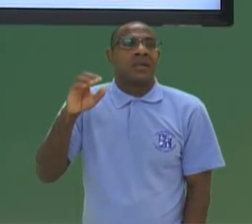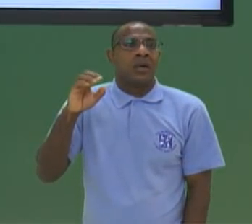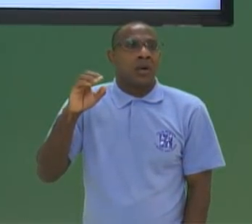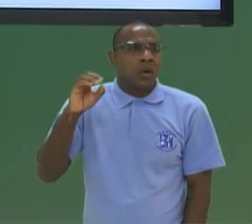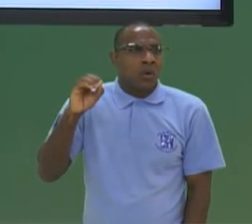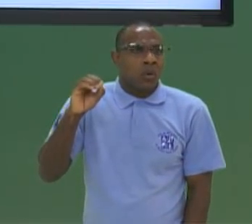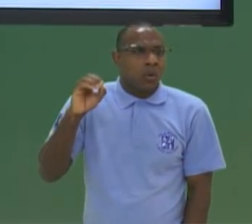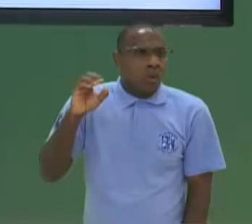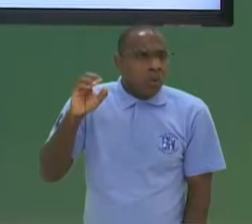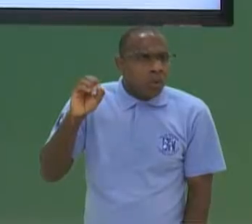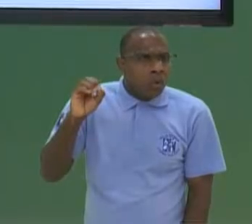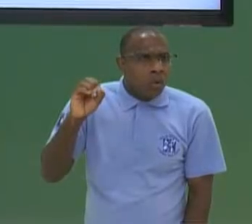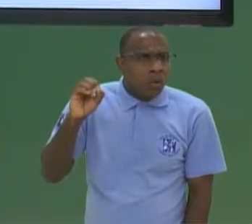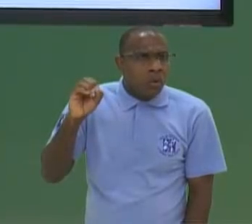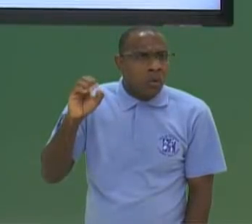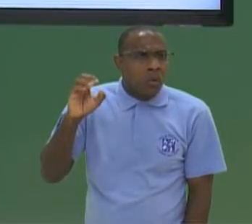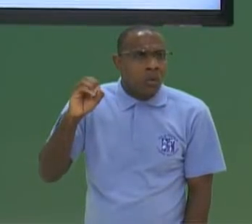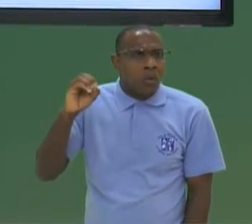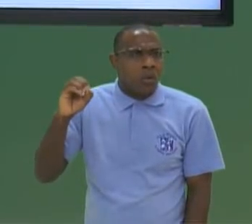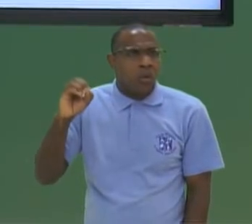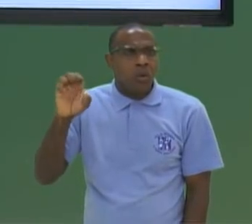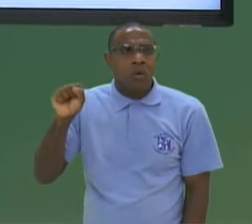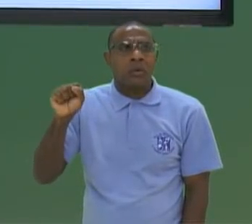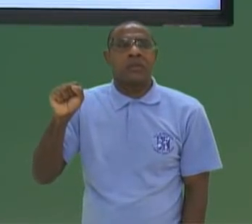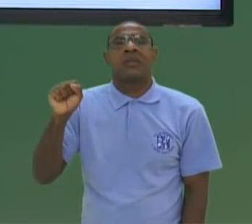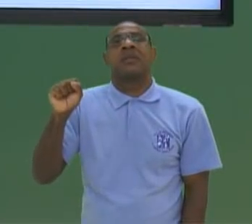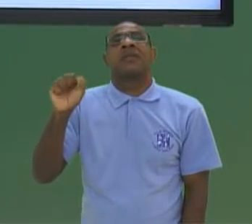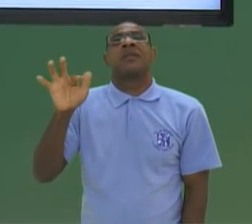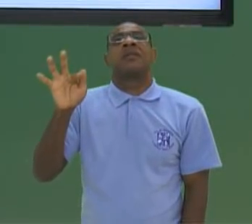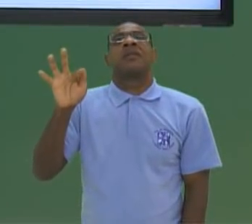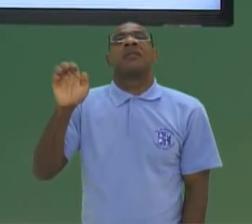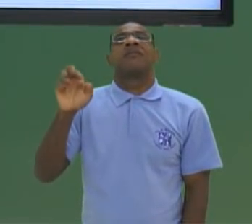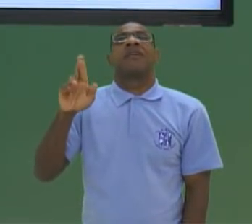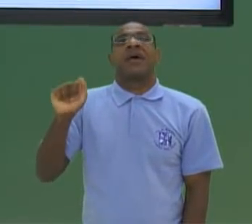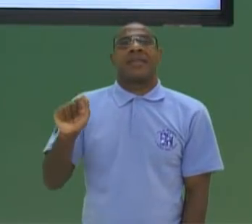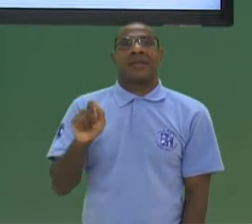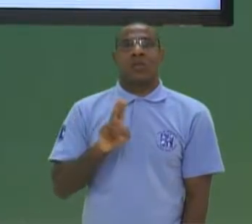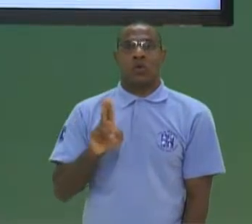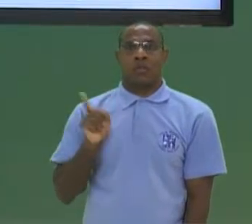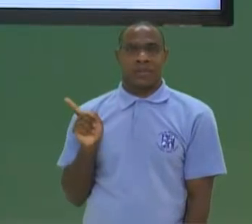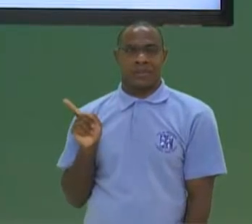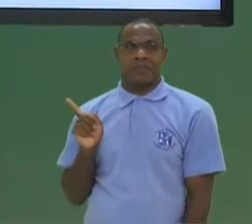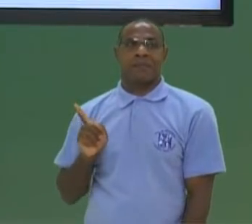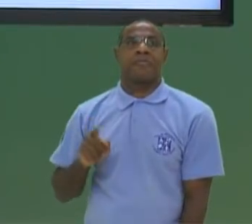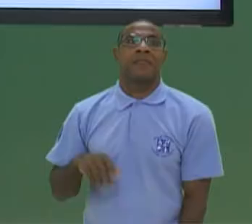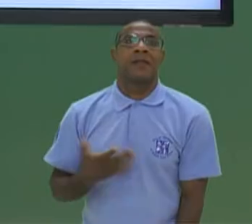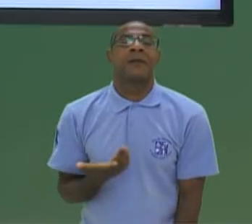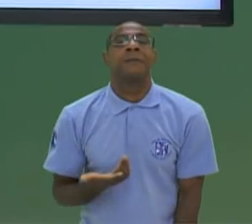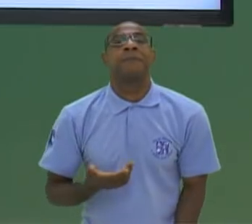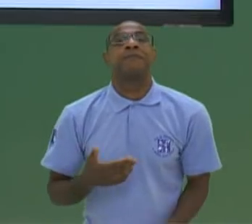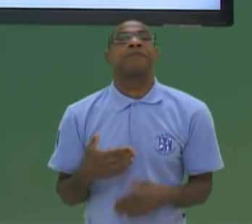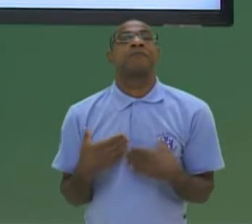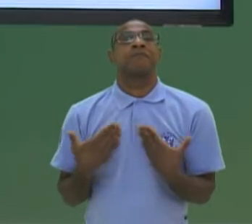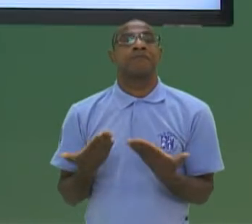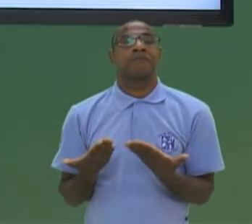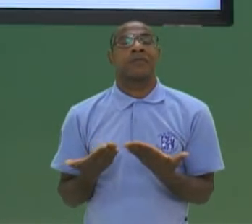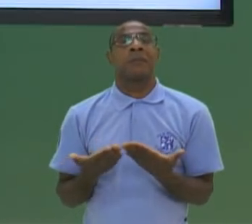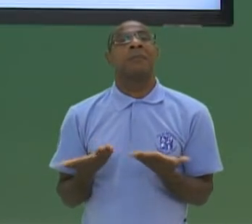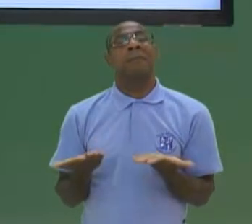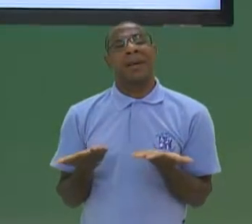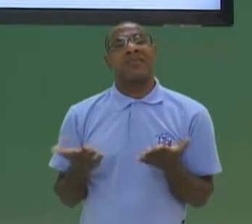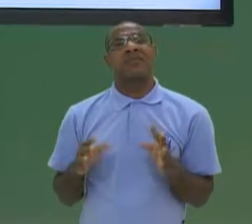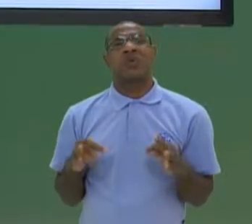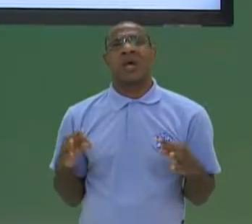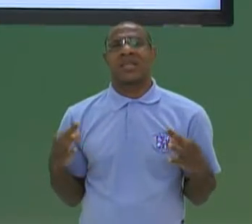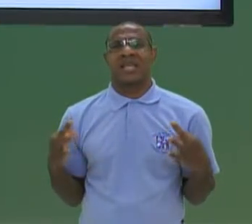oosfera, quando a gente falou de reprodução dos outros grupos de plantas. Então ainda existe em angiosperma, só que com uma tecnologia